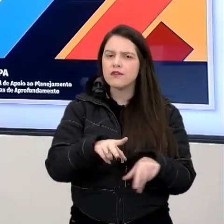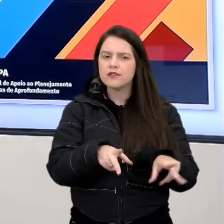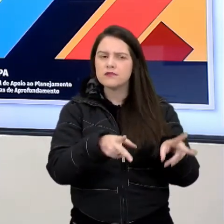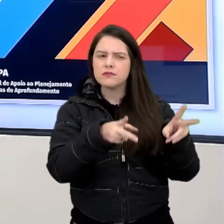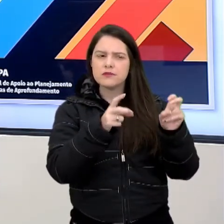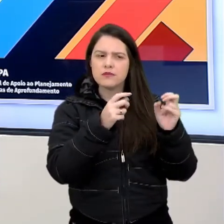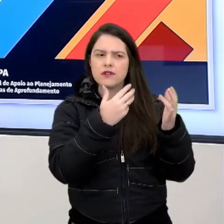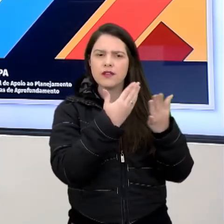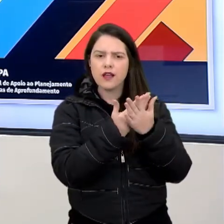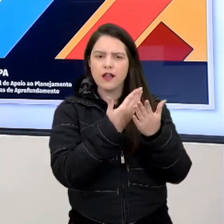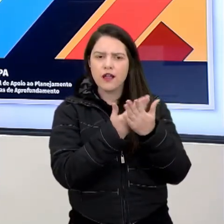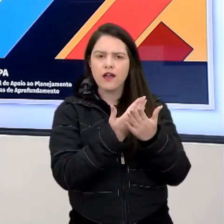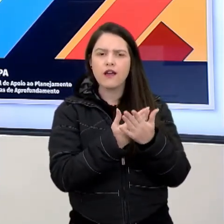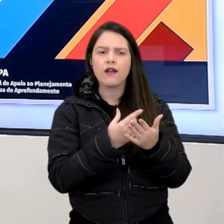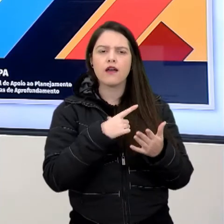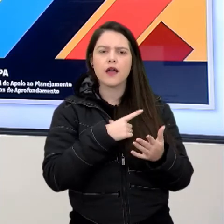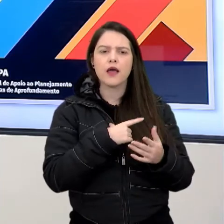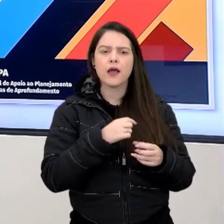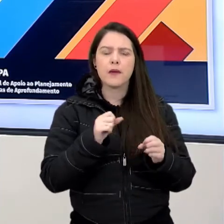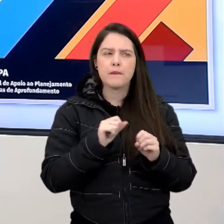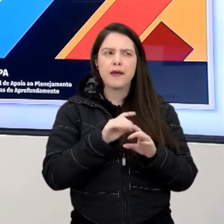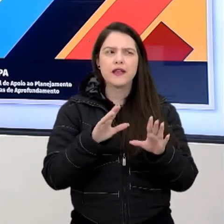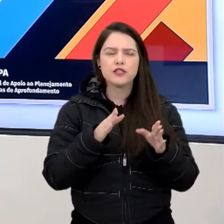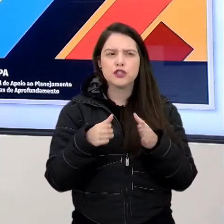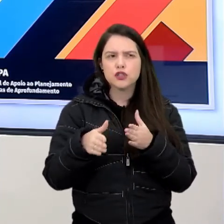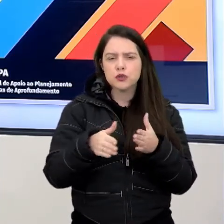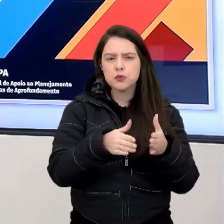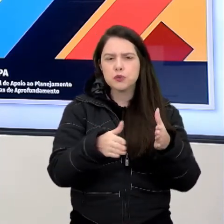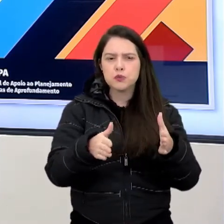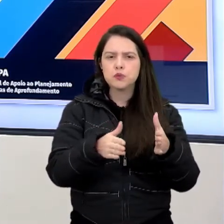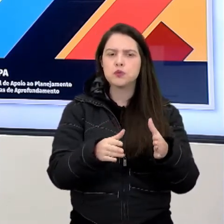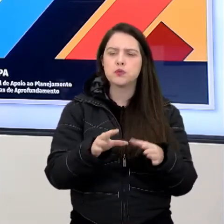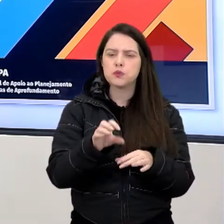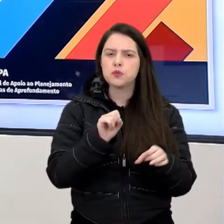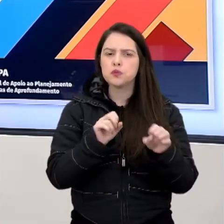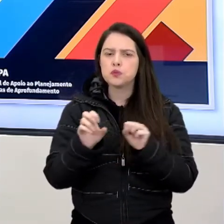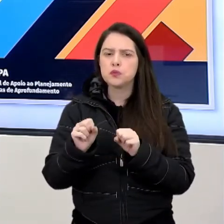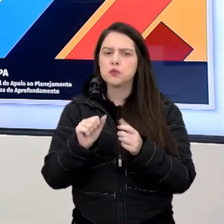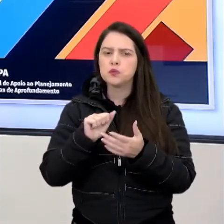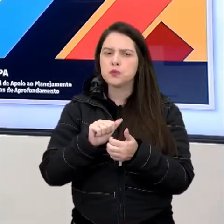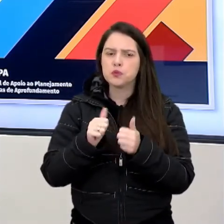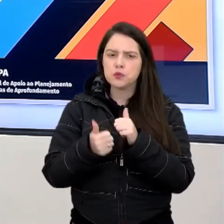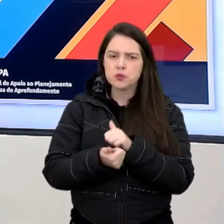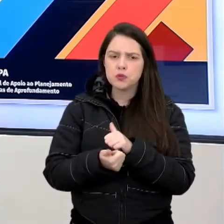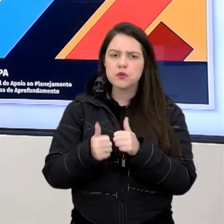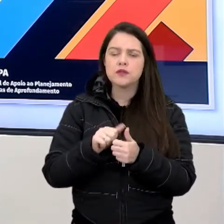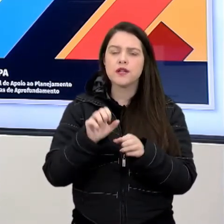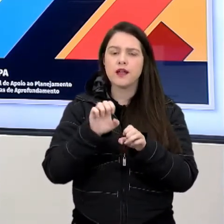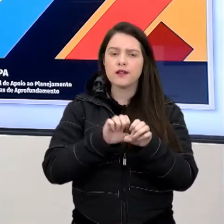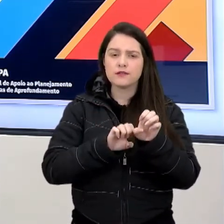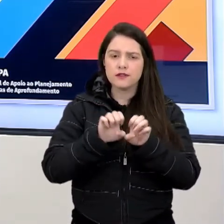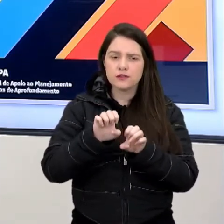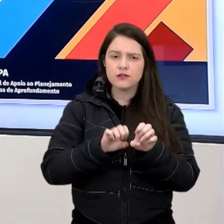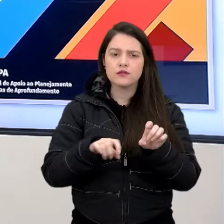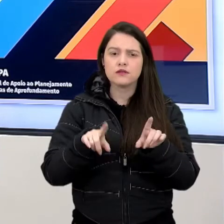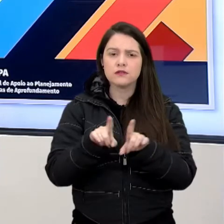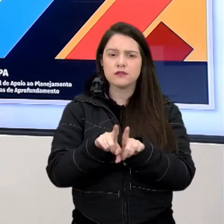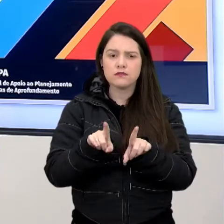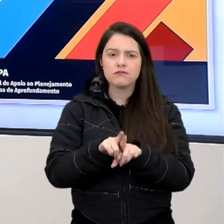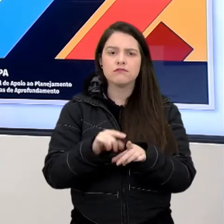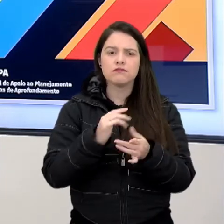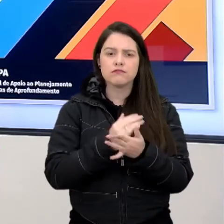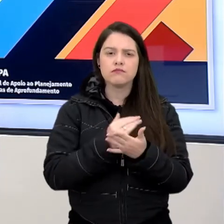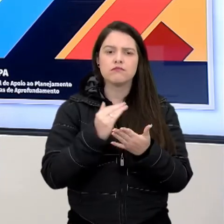elas são um pouco mais direcionadas para o campo específico aí da estatística, né?